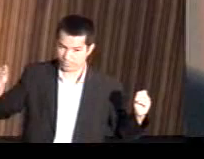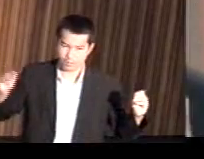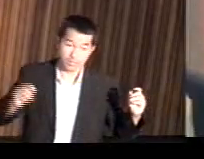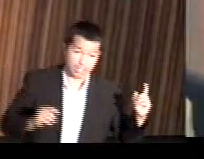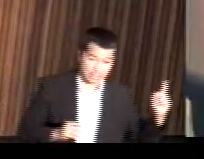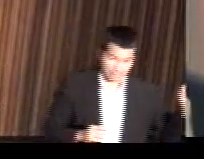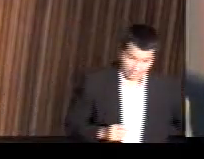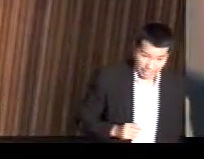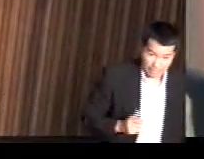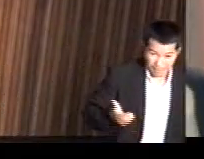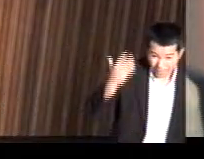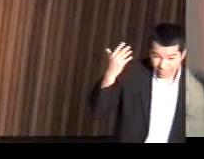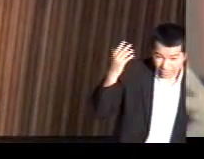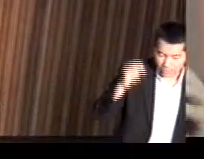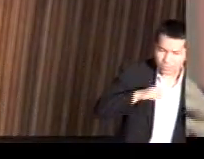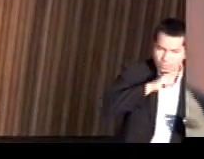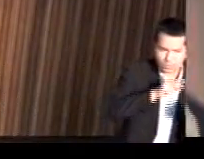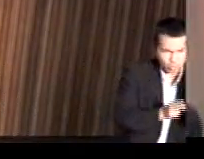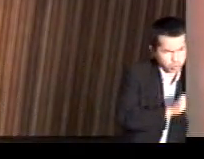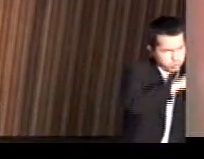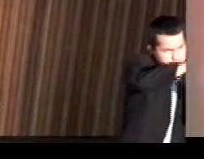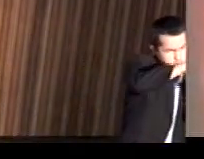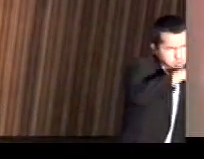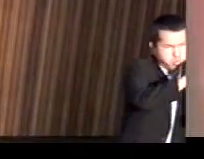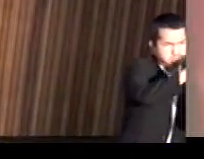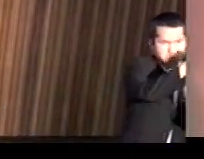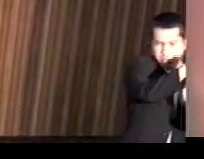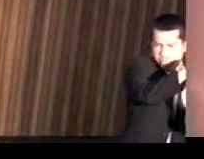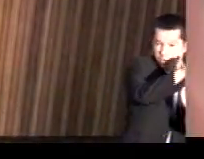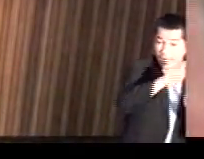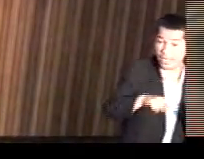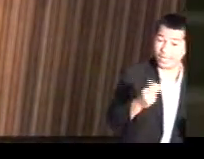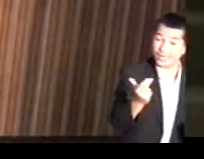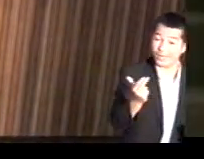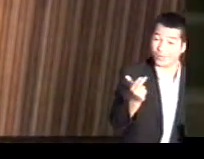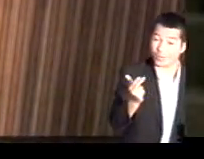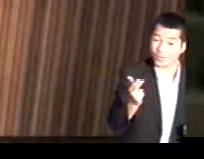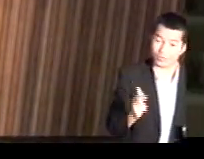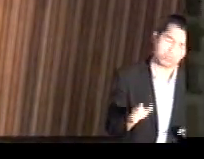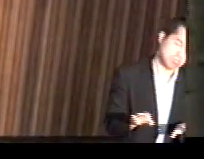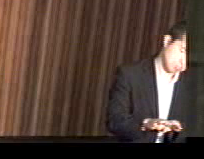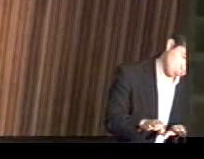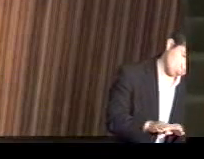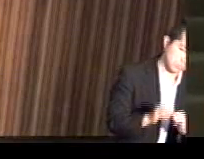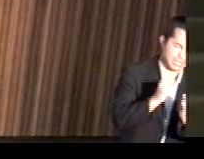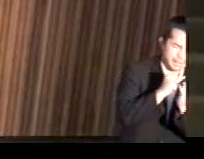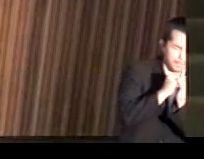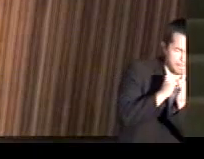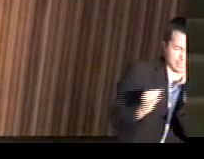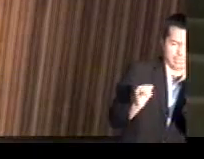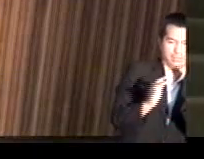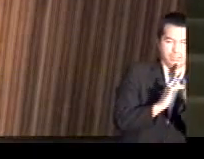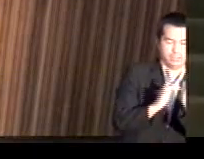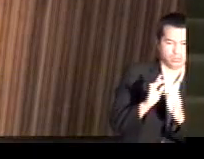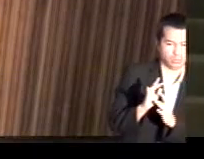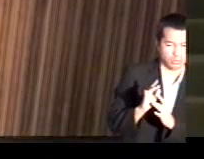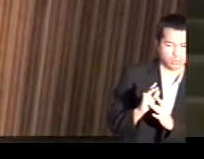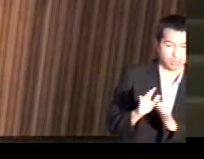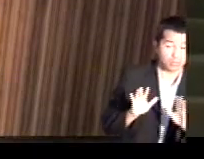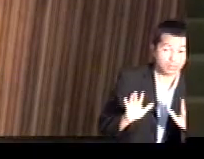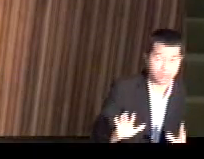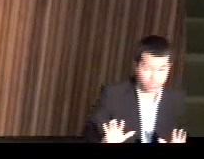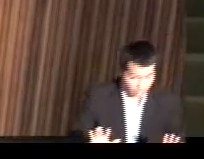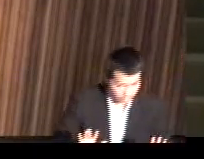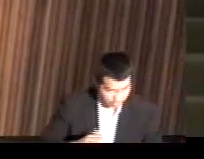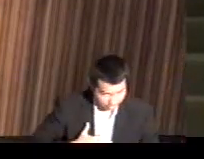Essa é a ideia. E todo aquele que olhar com fé para Ele, que colocar sua esperança nele, ele vai ser salvo.